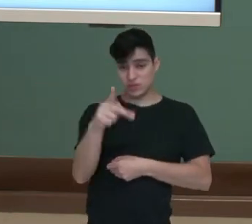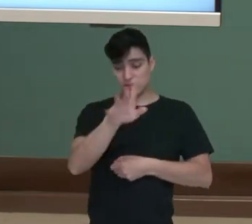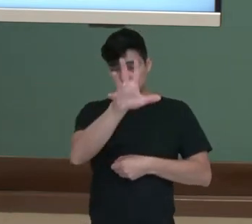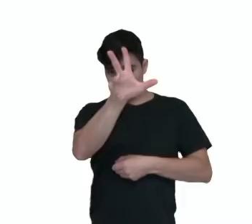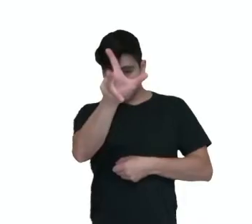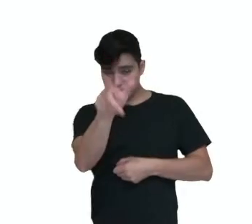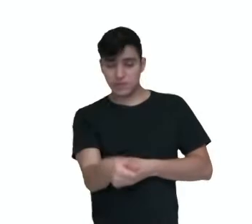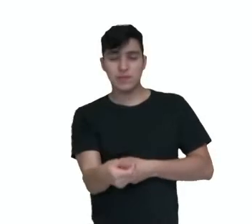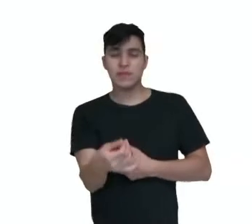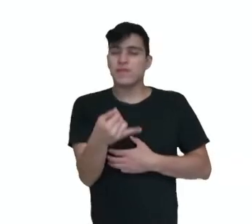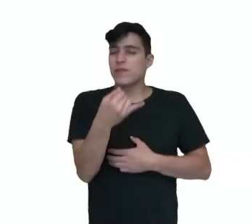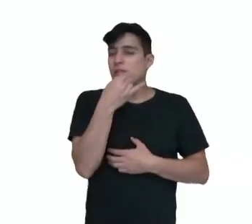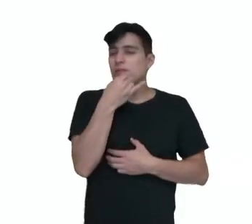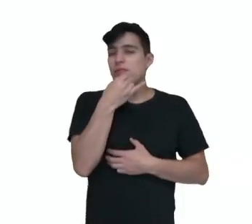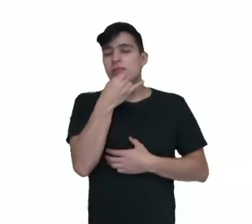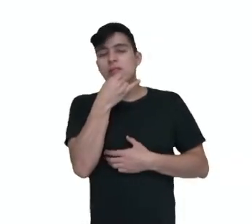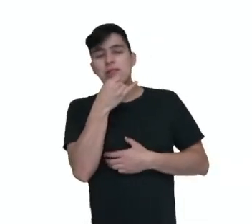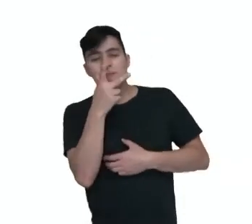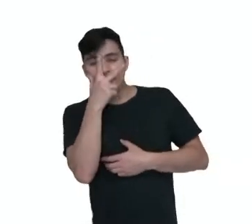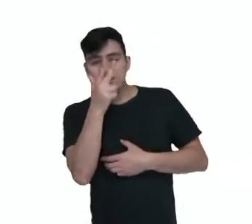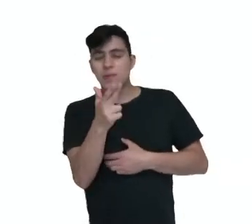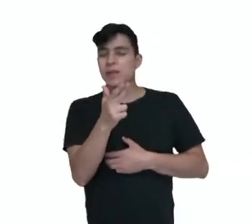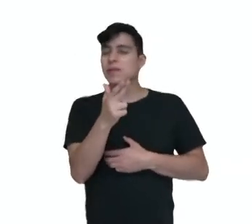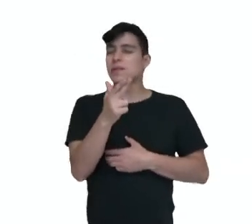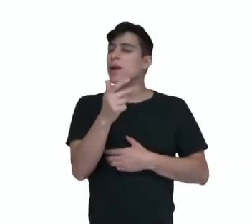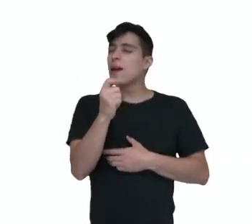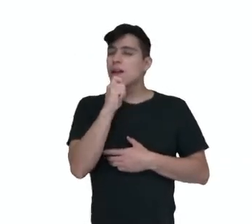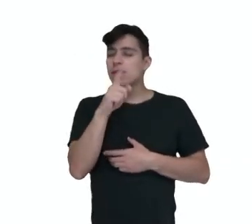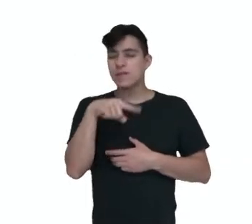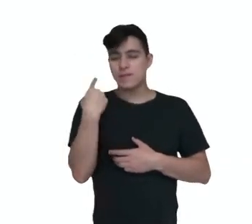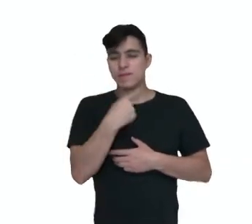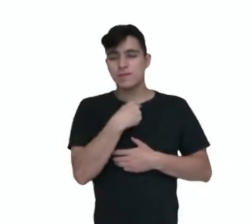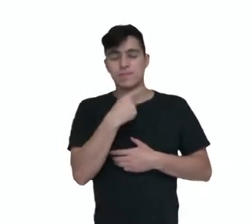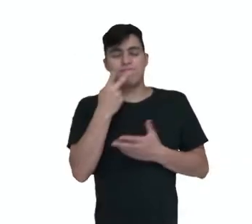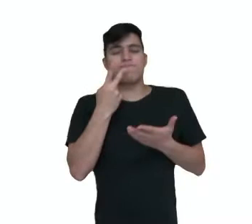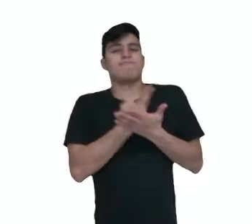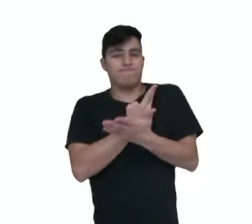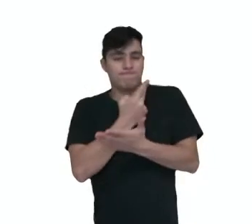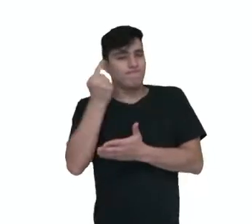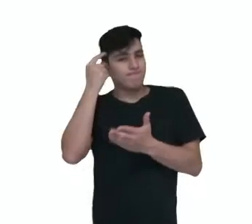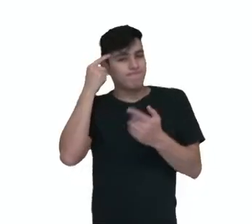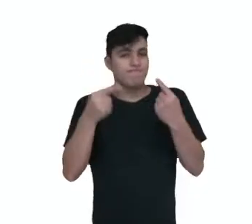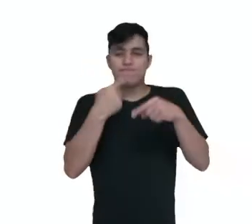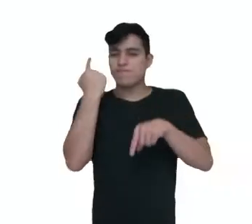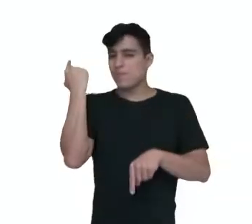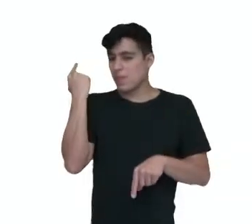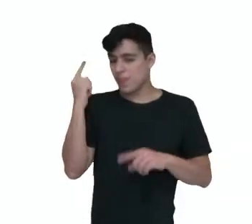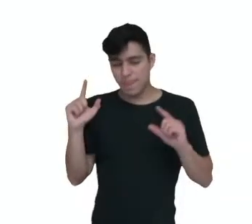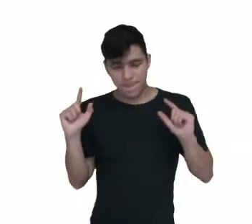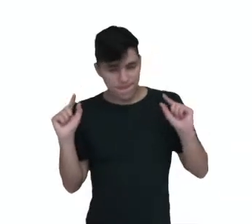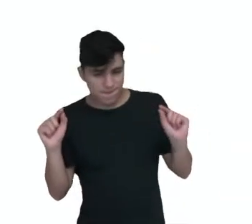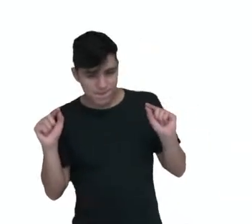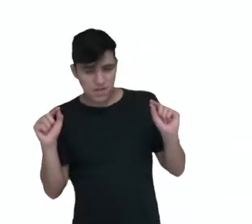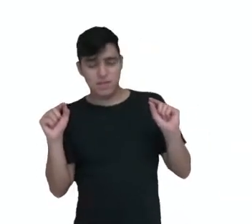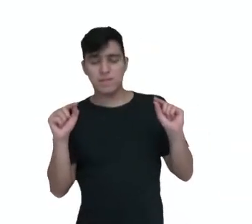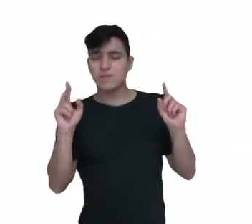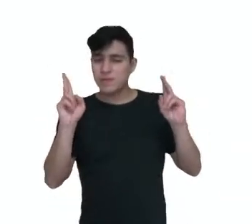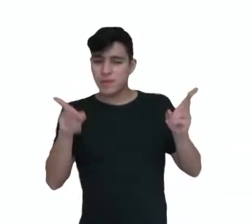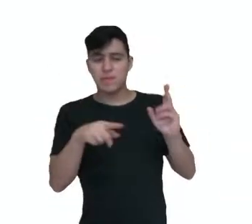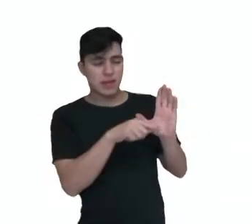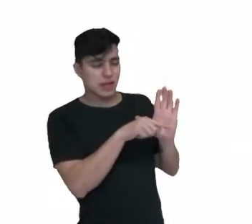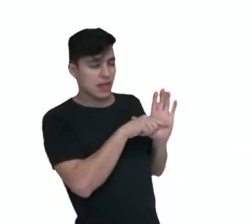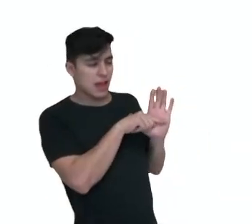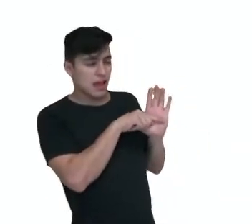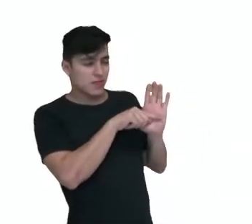tem, infelizmente, uma impressão muito equivocada sobre a história da África, pautada aí em aspectos negativos,